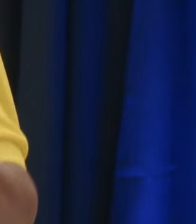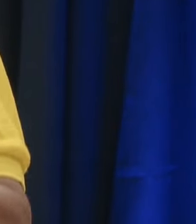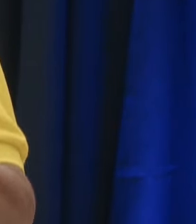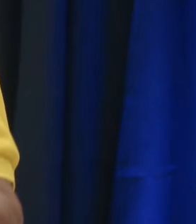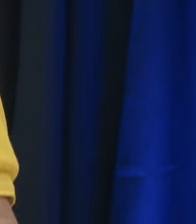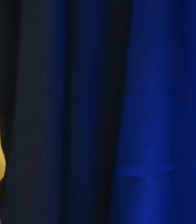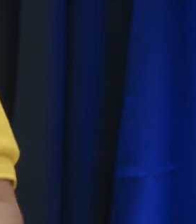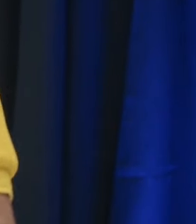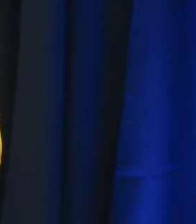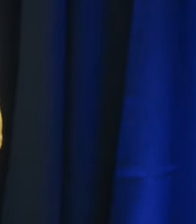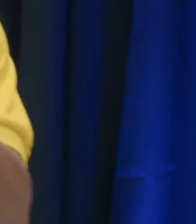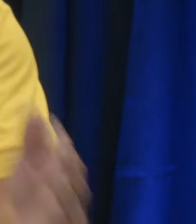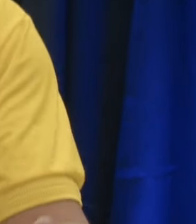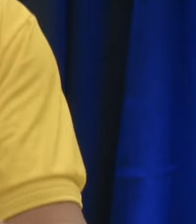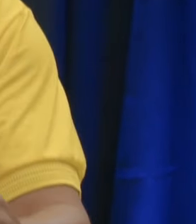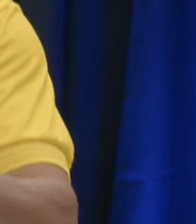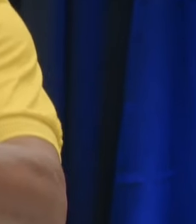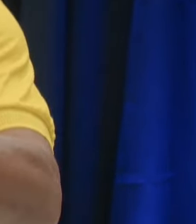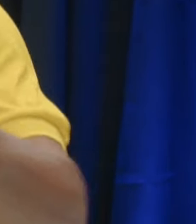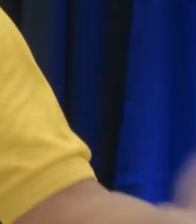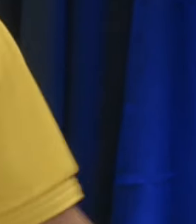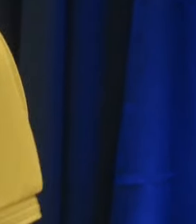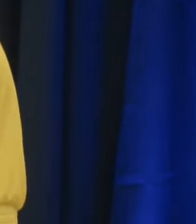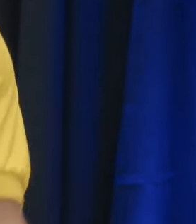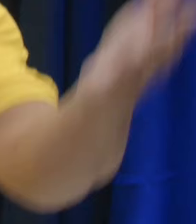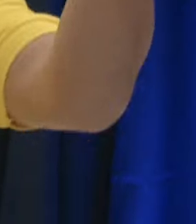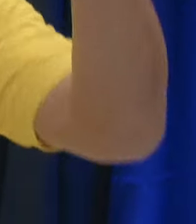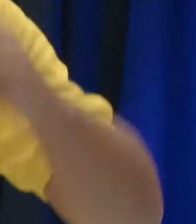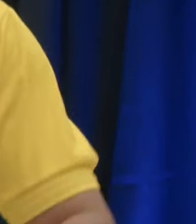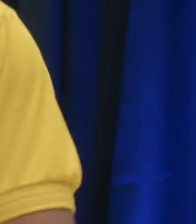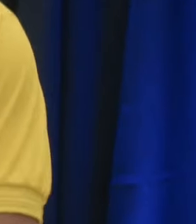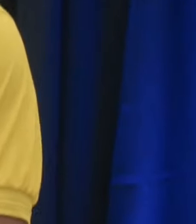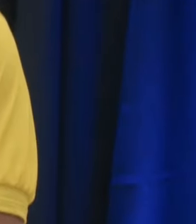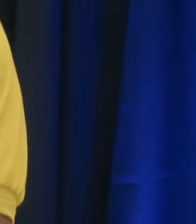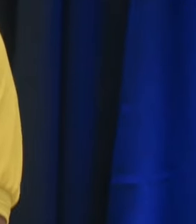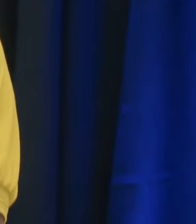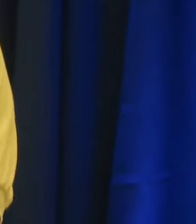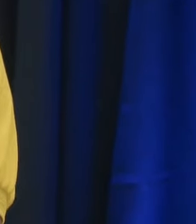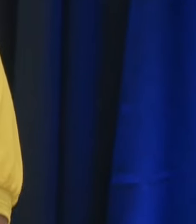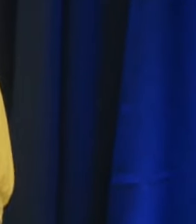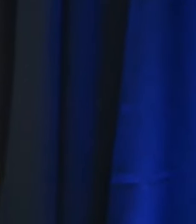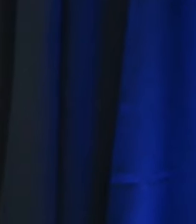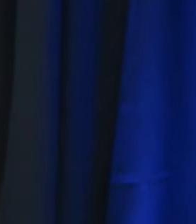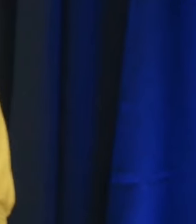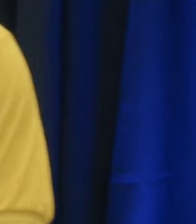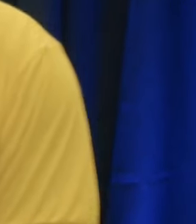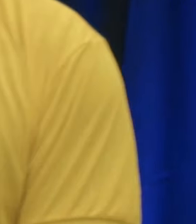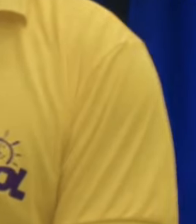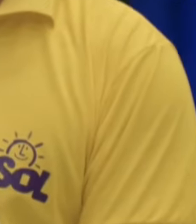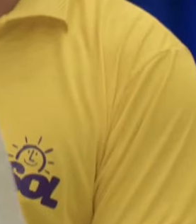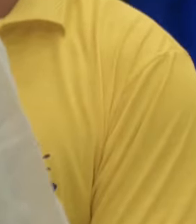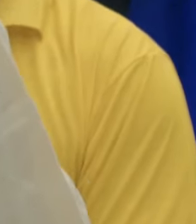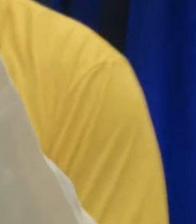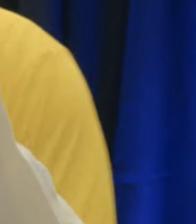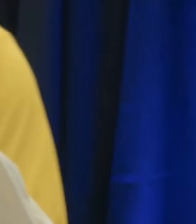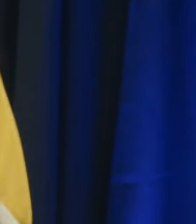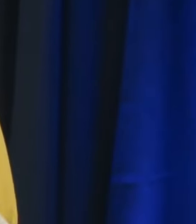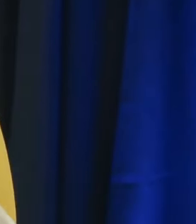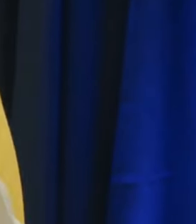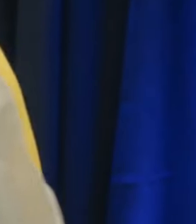para estar esse caos todo, que até a HUT foi levada equipamento de lá? O senhor tem um minuto e meio para a resposta. Na